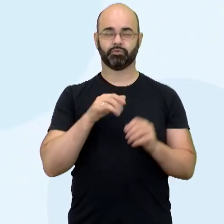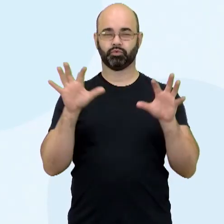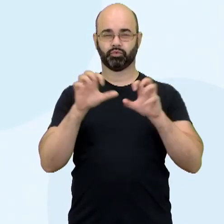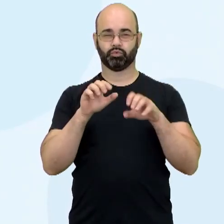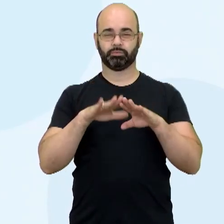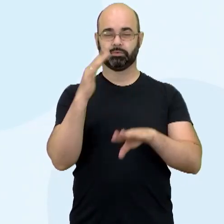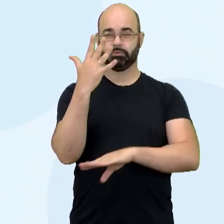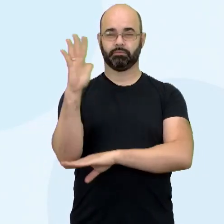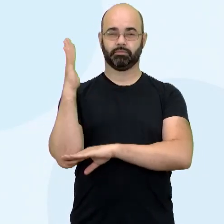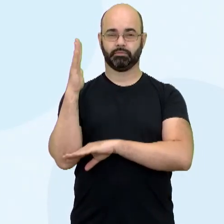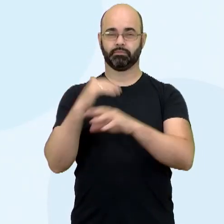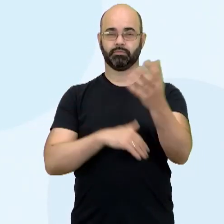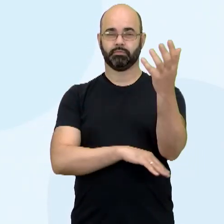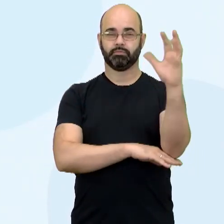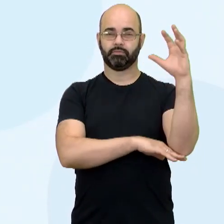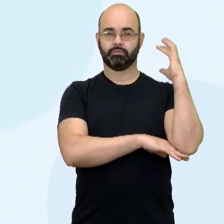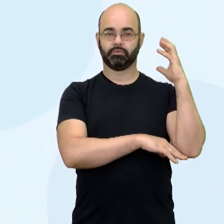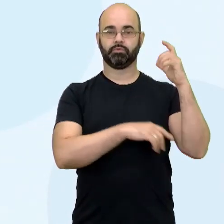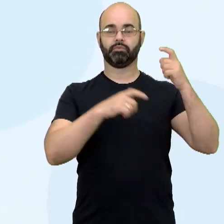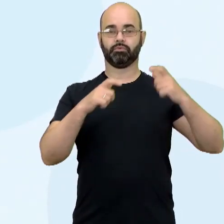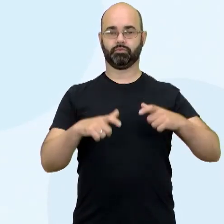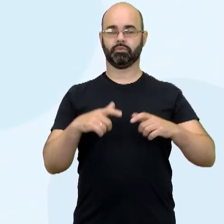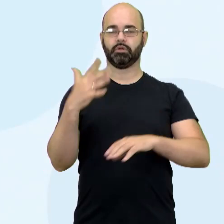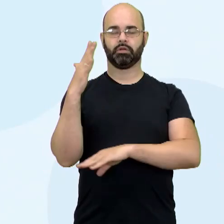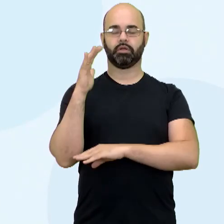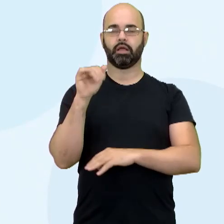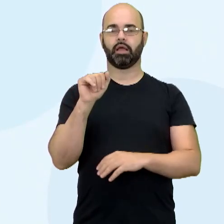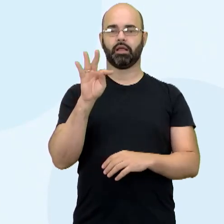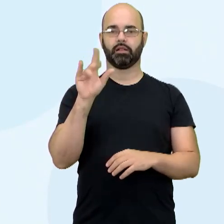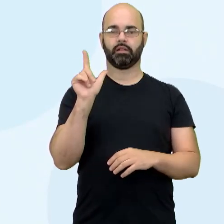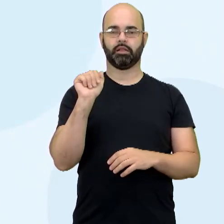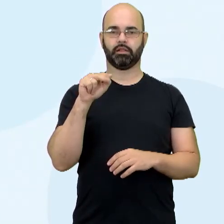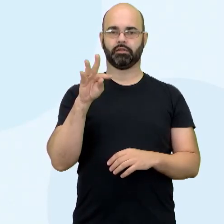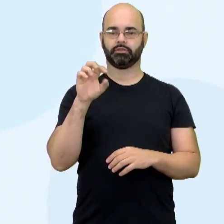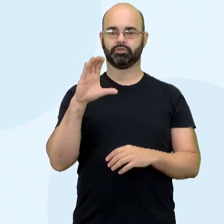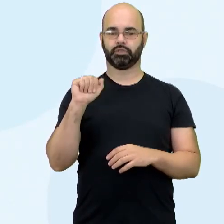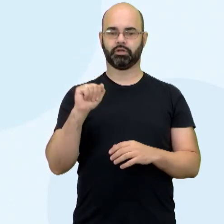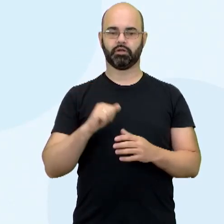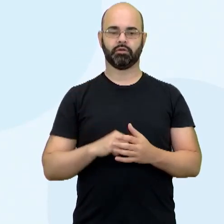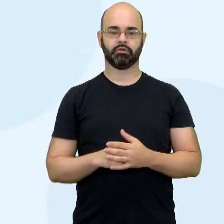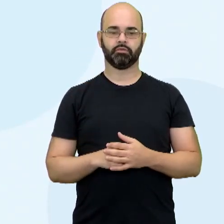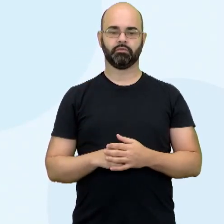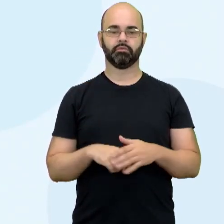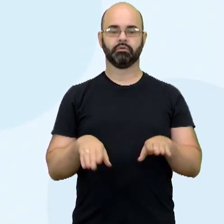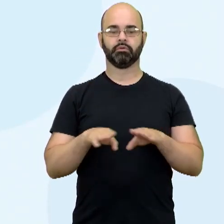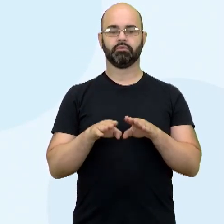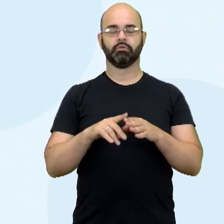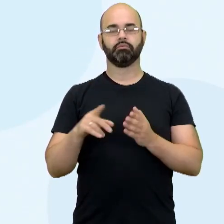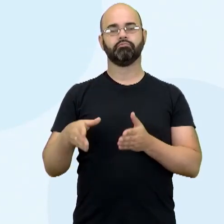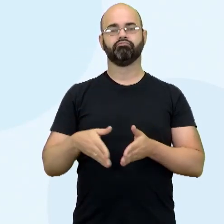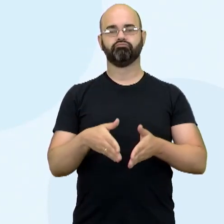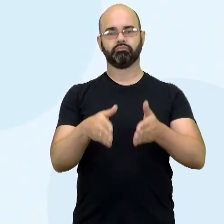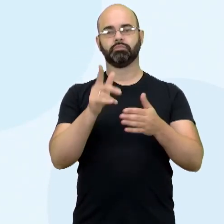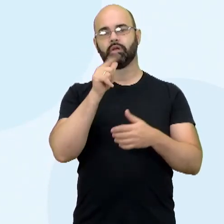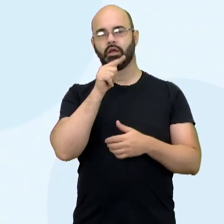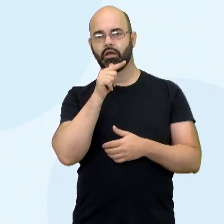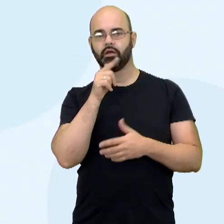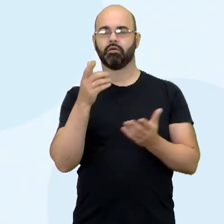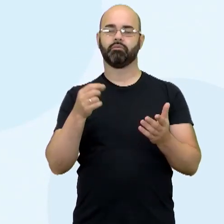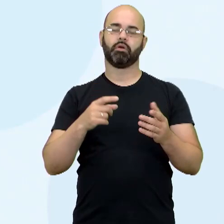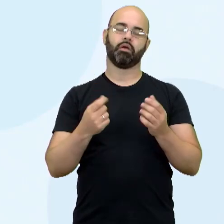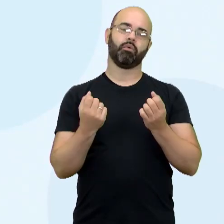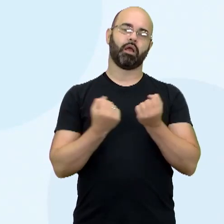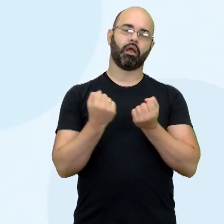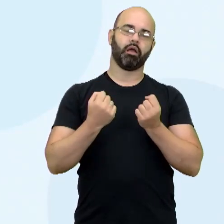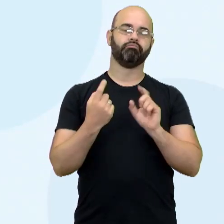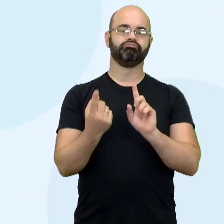aqui no caso da região de São Paulo é a Mata Atlântica, e aí as partes aí das rodovias e das hidrovias. Então vários pontos